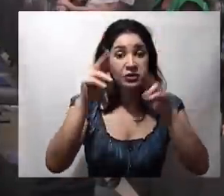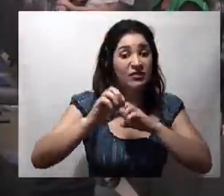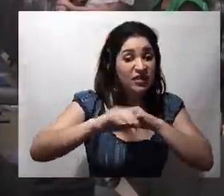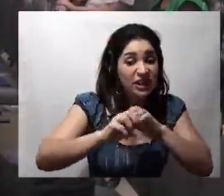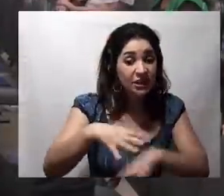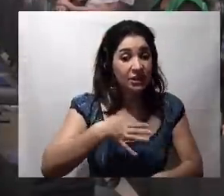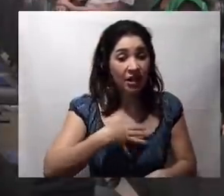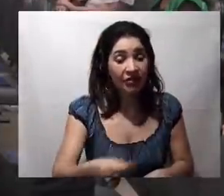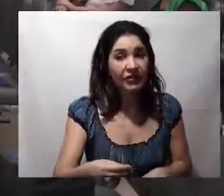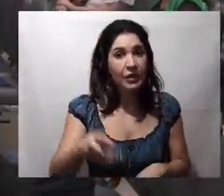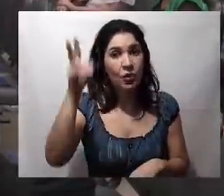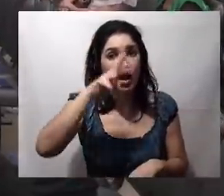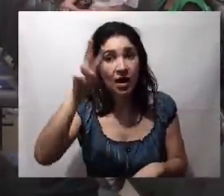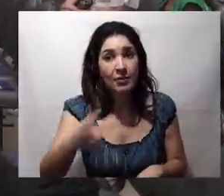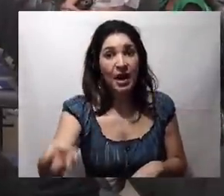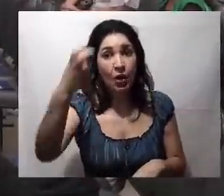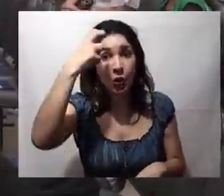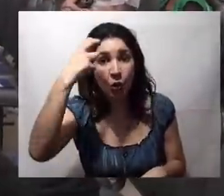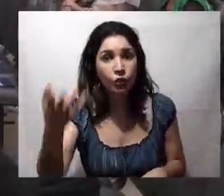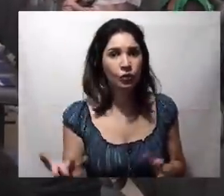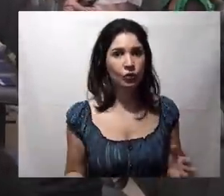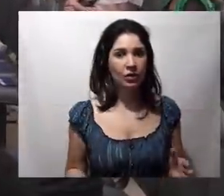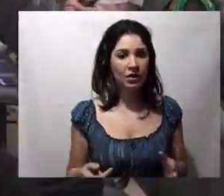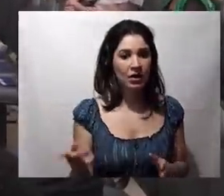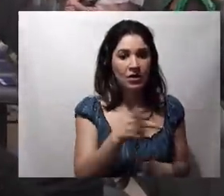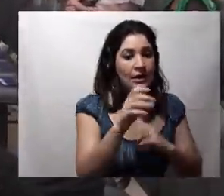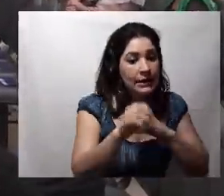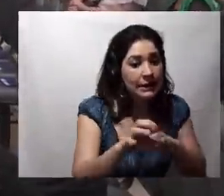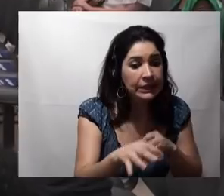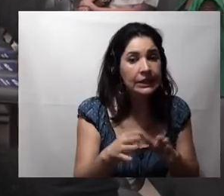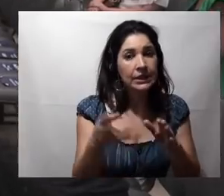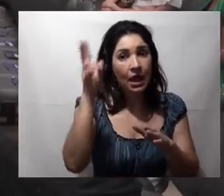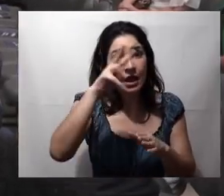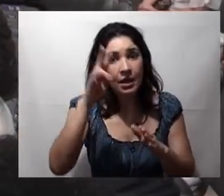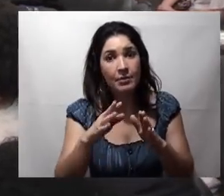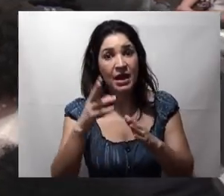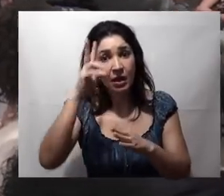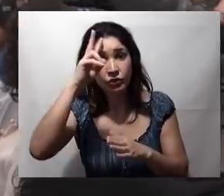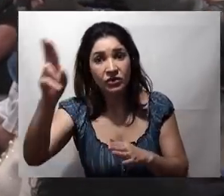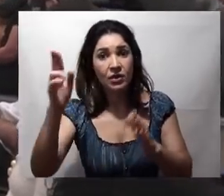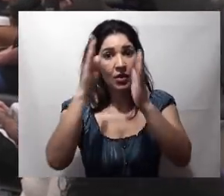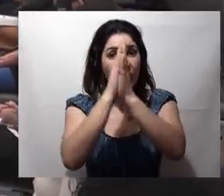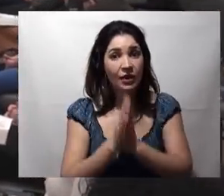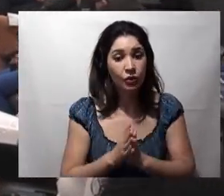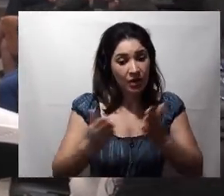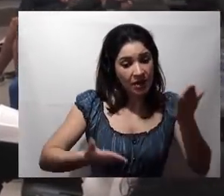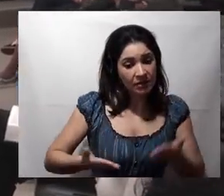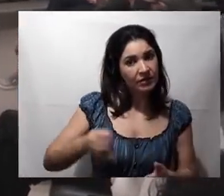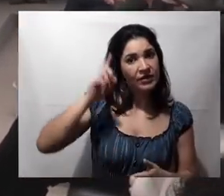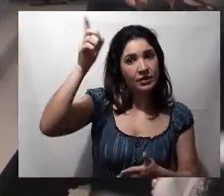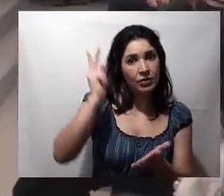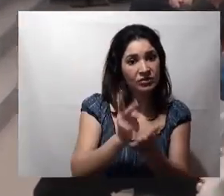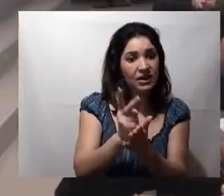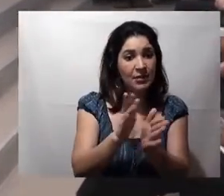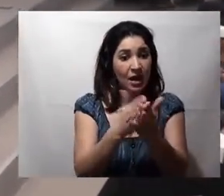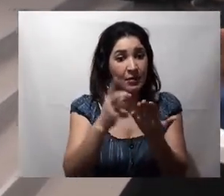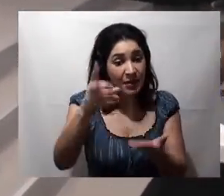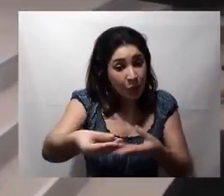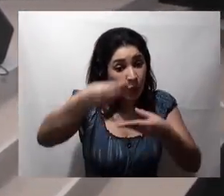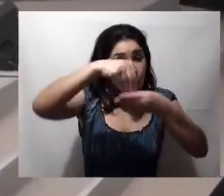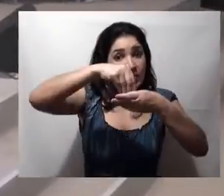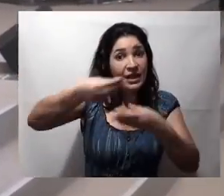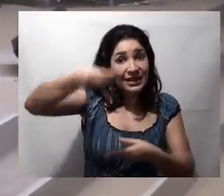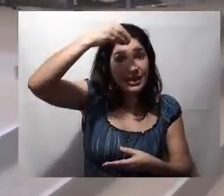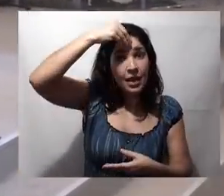ganha na sua filho serve o senhor constantemente deus lhe vou para criar uma situação